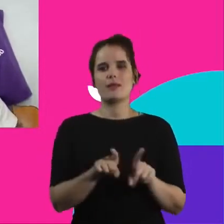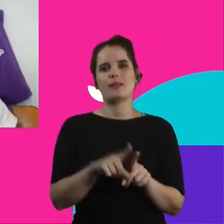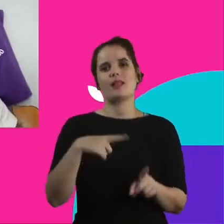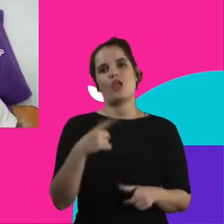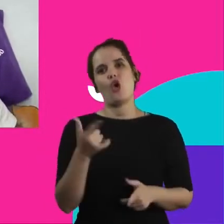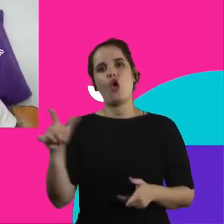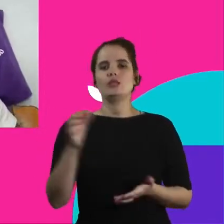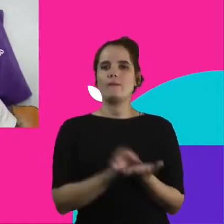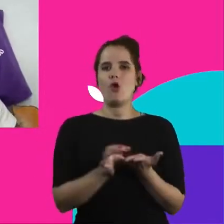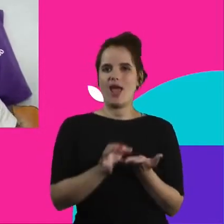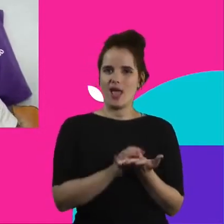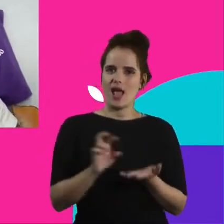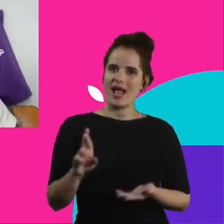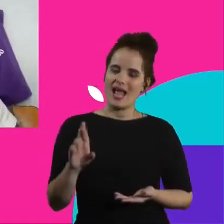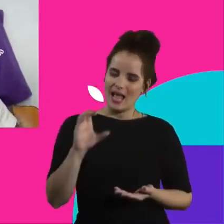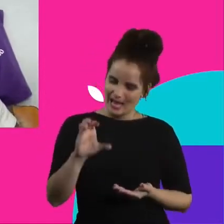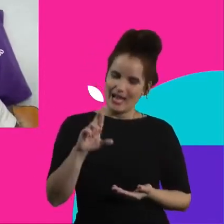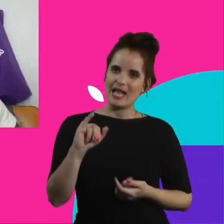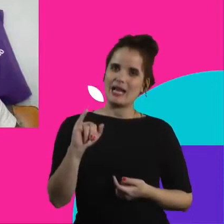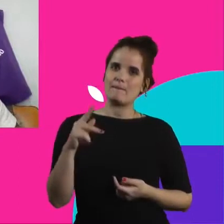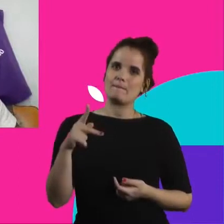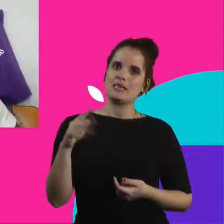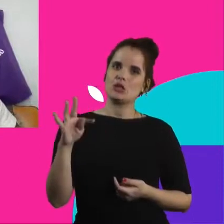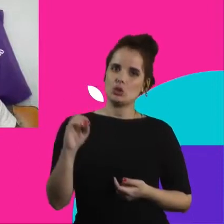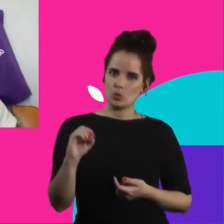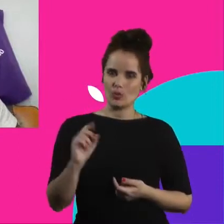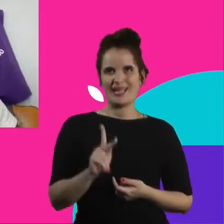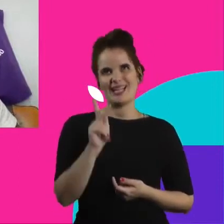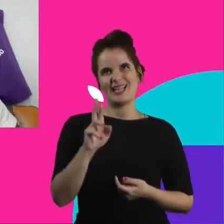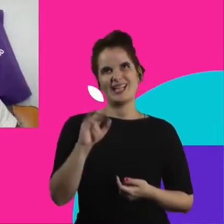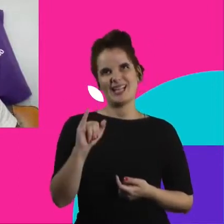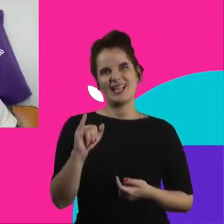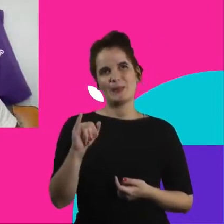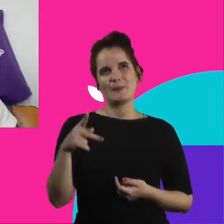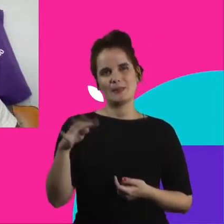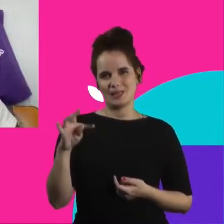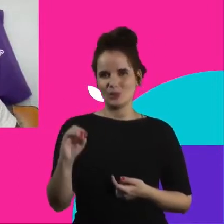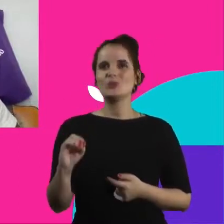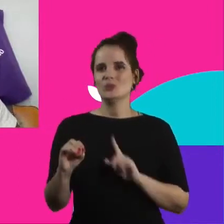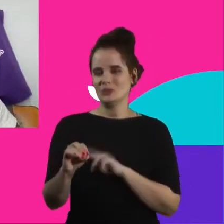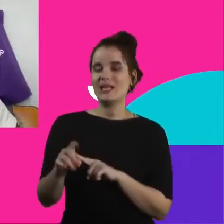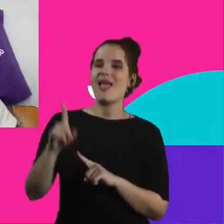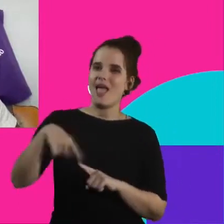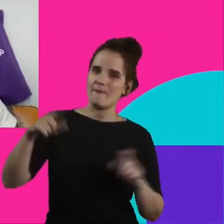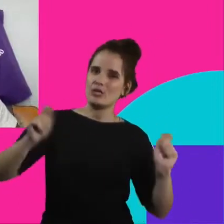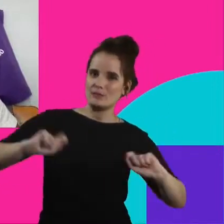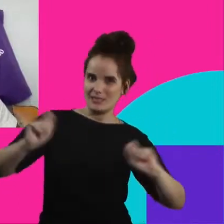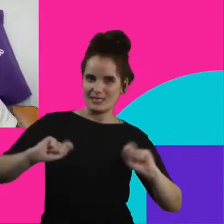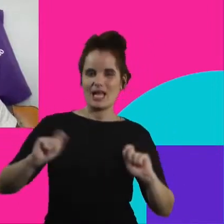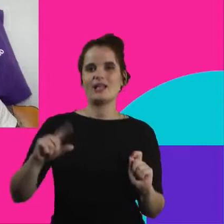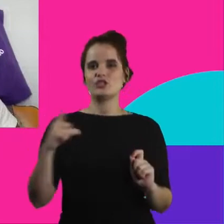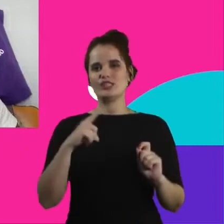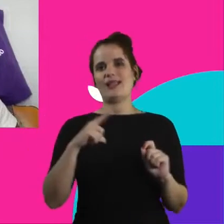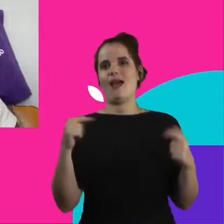a experimentar, mas é algo que nos traz muita esperança, porque é uma possibilidade de criar um sistema que faz